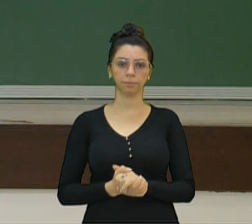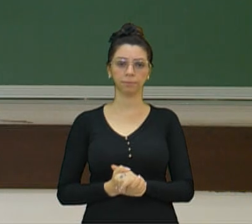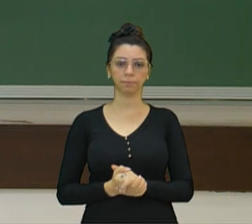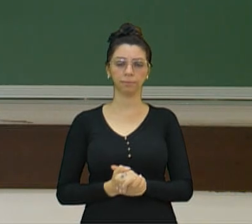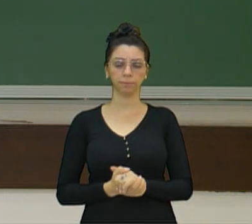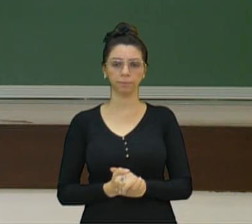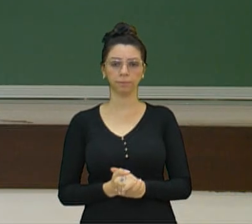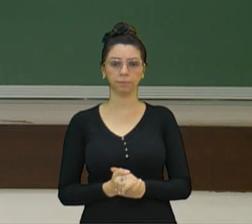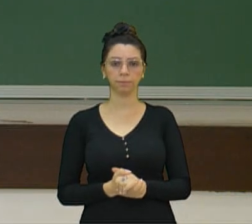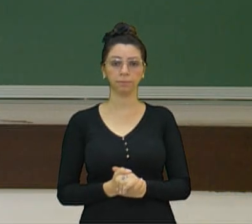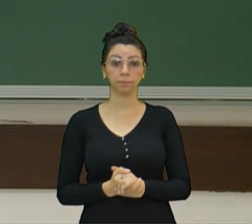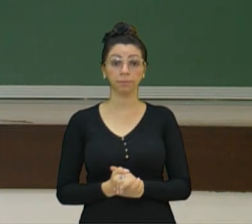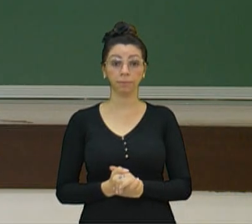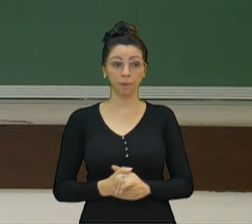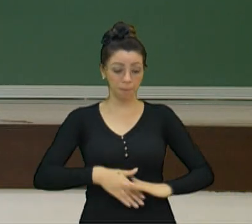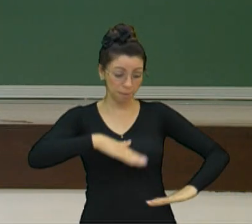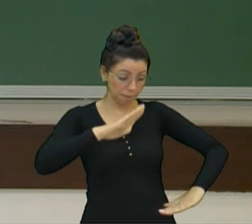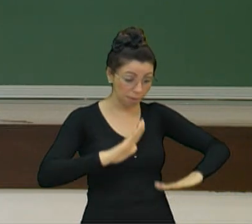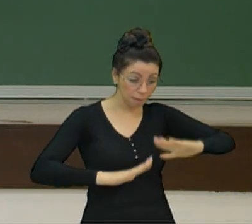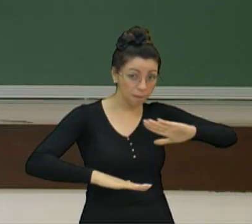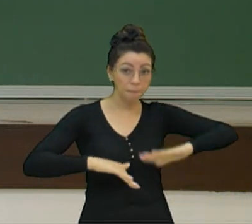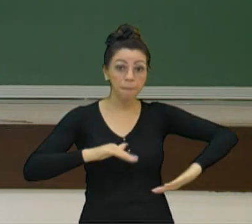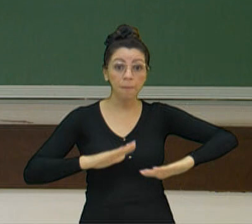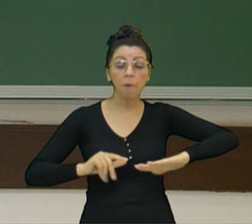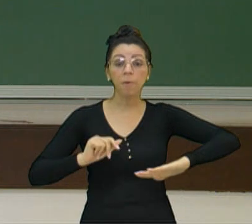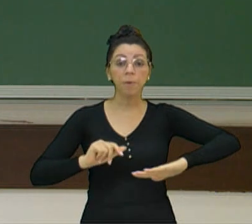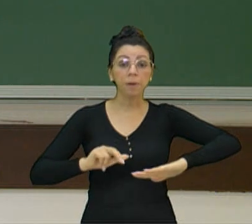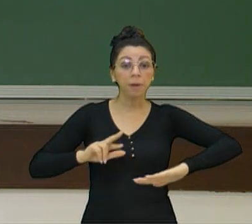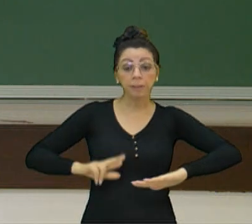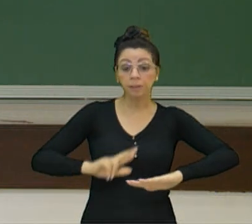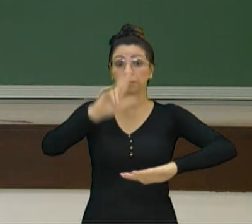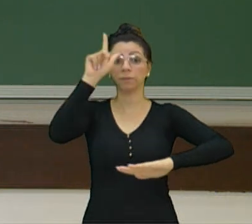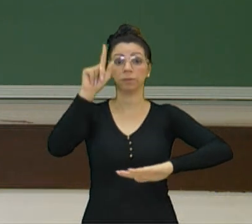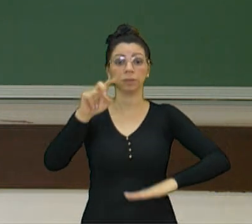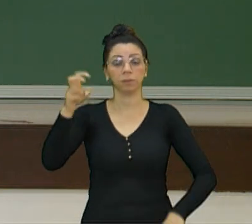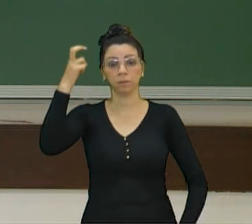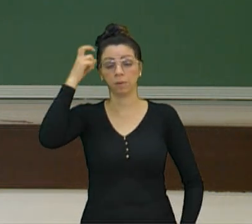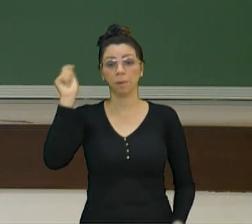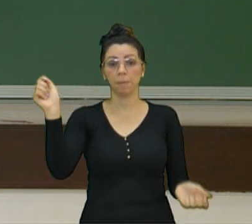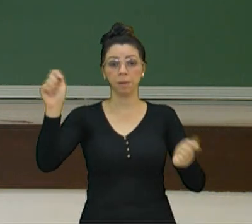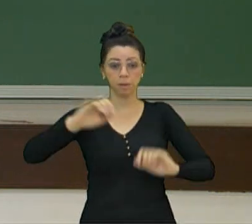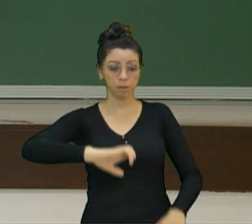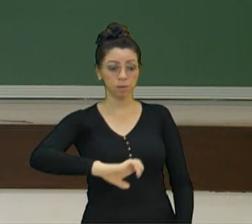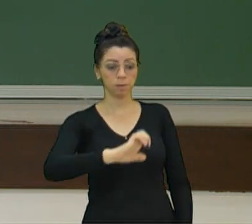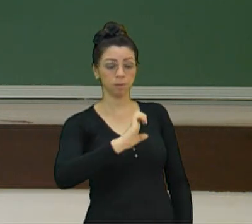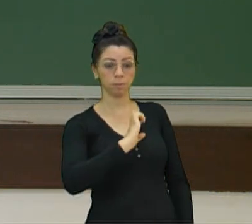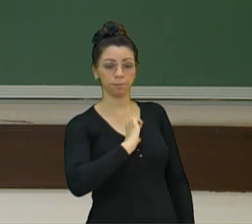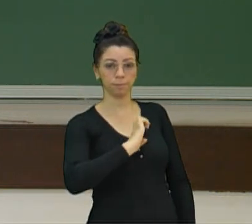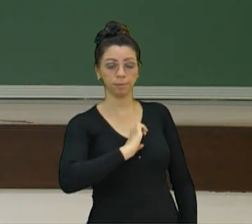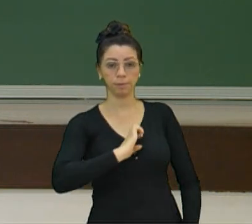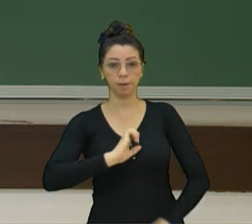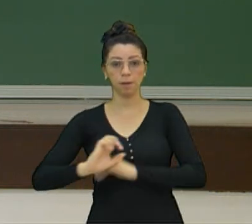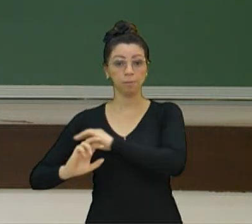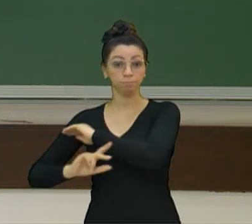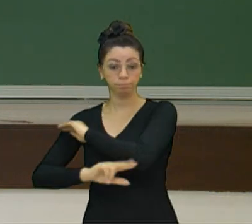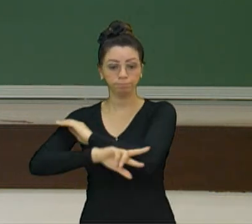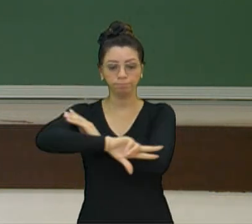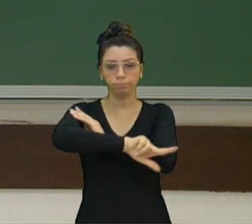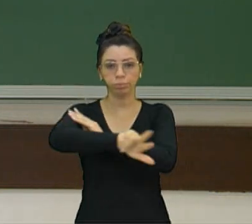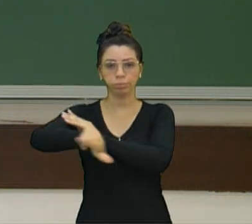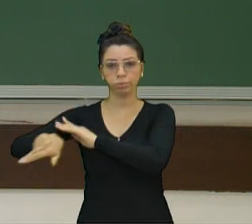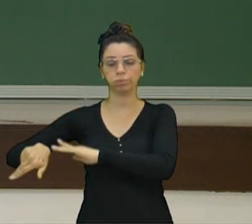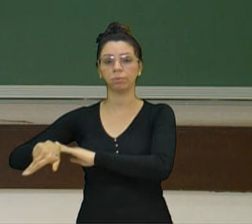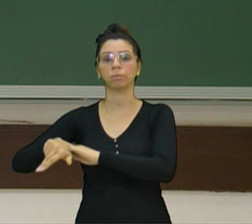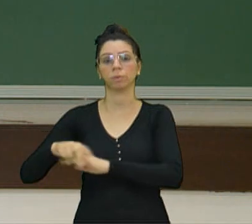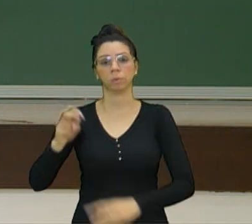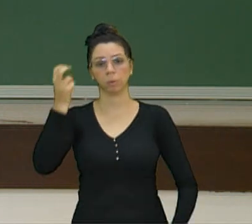Para falar sobre tambor em diferentes culturas, precisamos falar sobre ética e sobre pluralidade cultural. O que seria